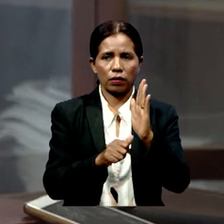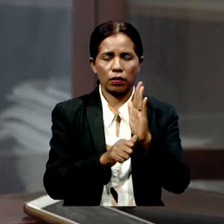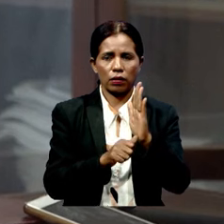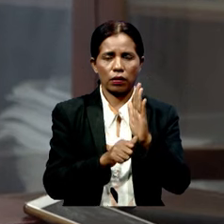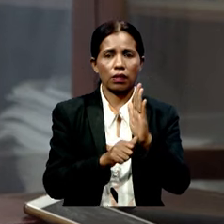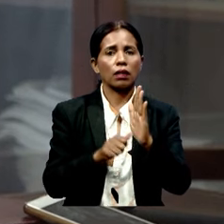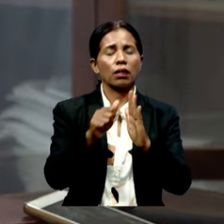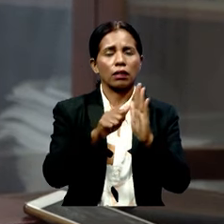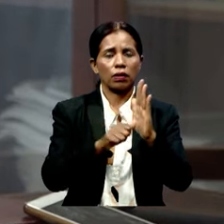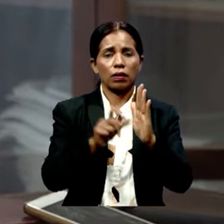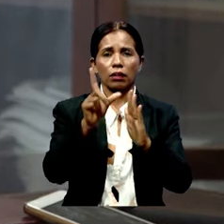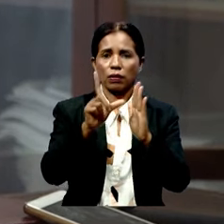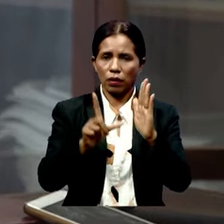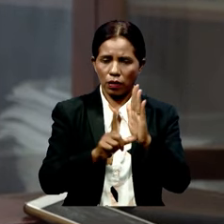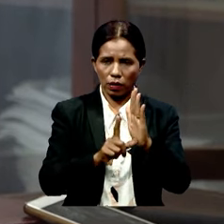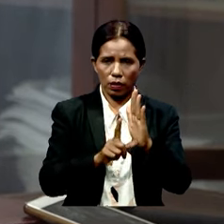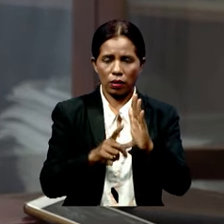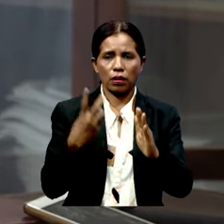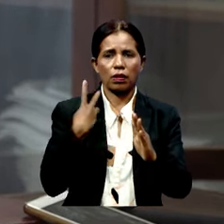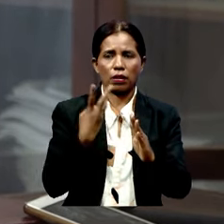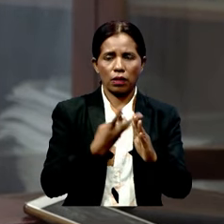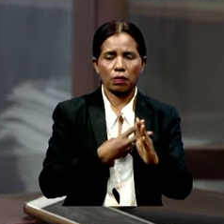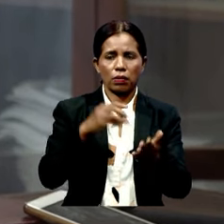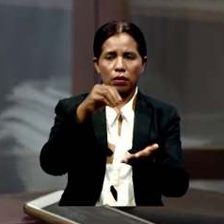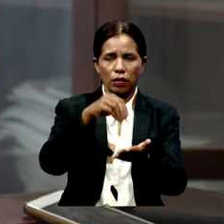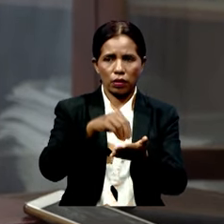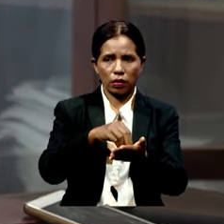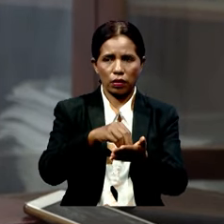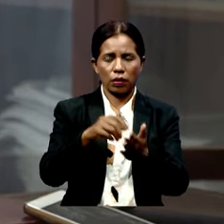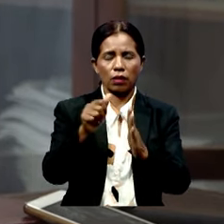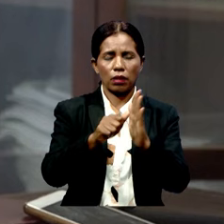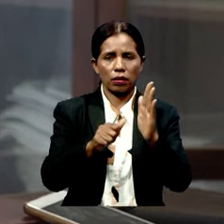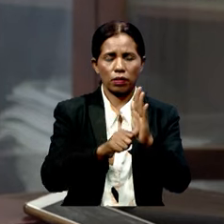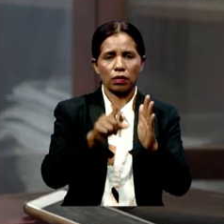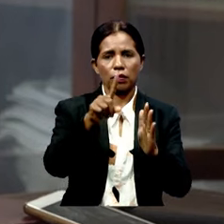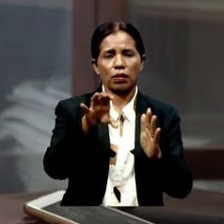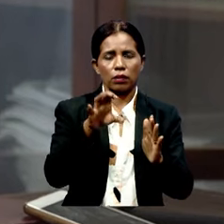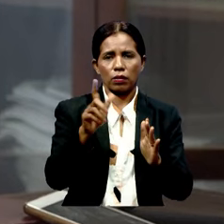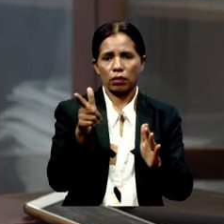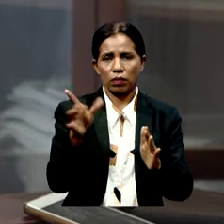decreto lei NB que a mim tal e que estava, artigo 128.